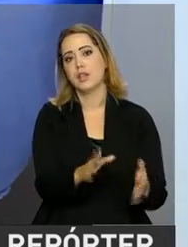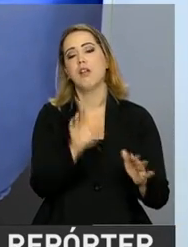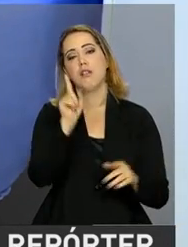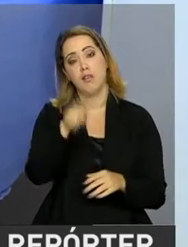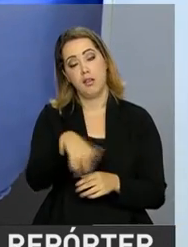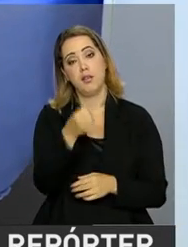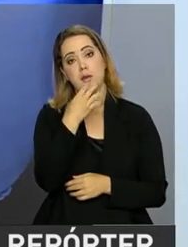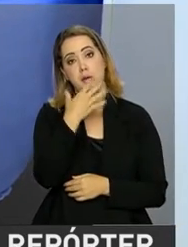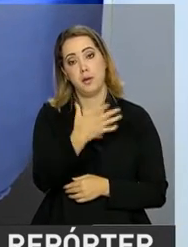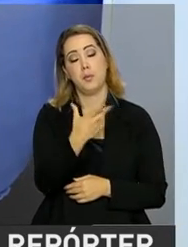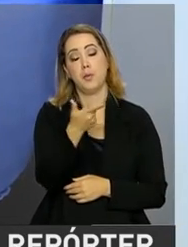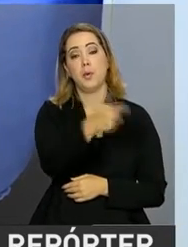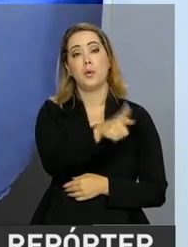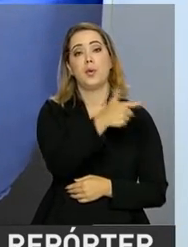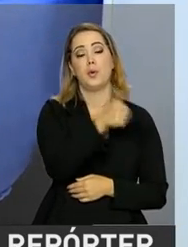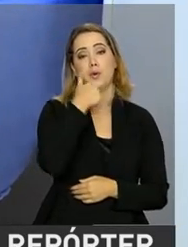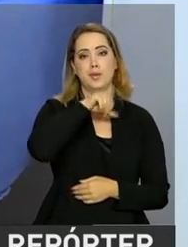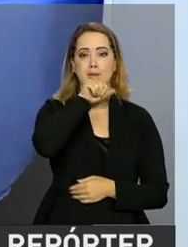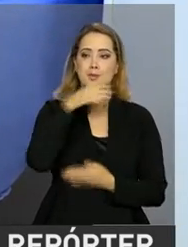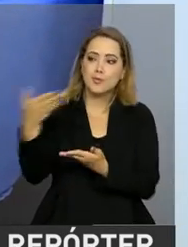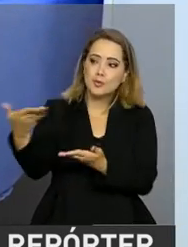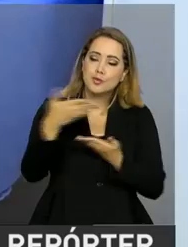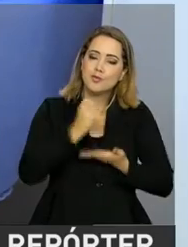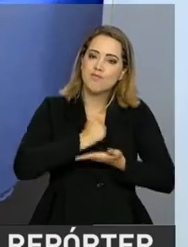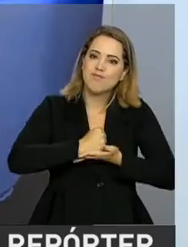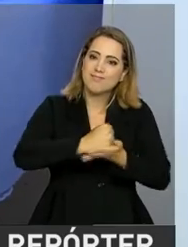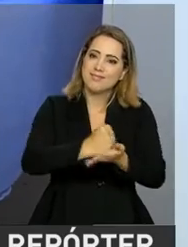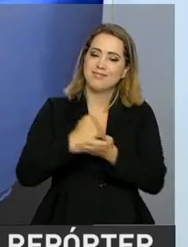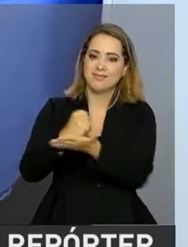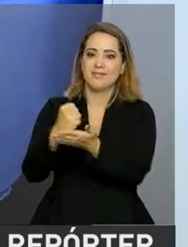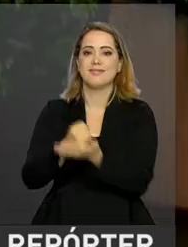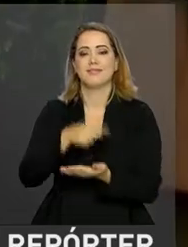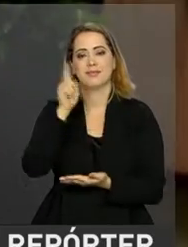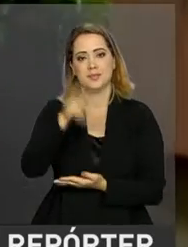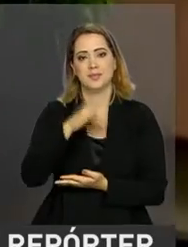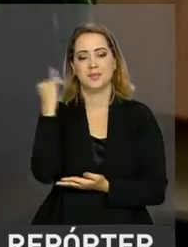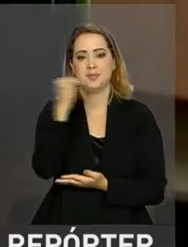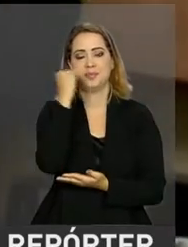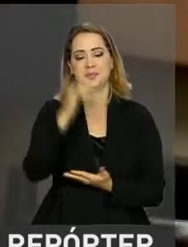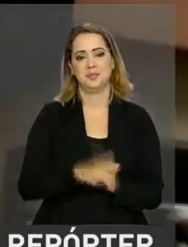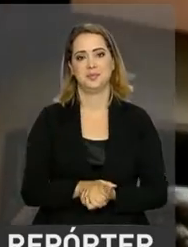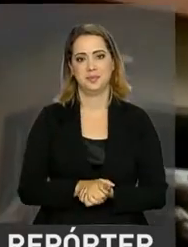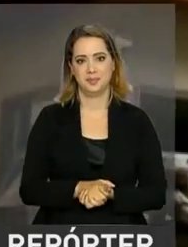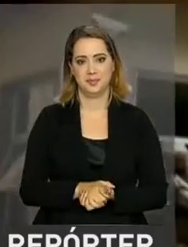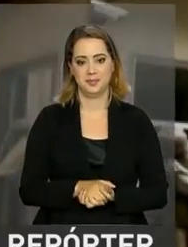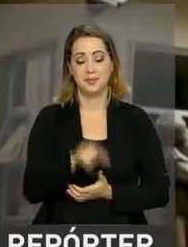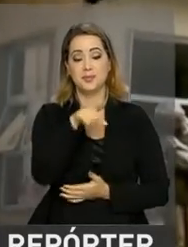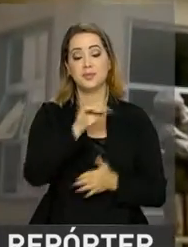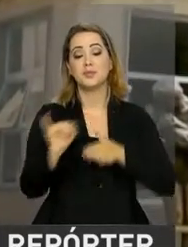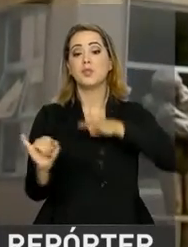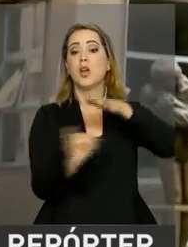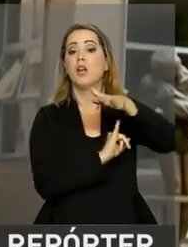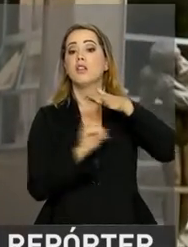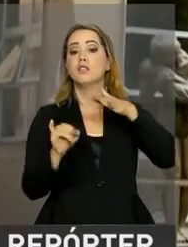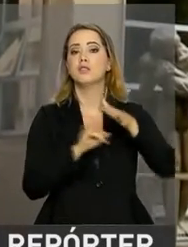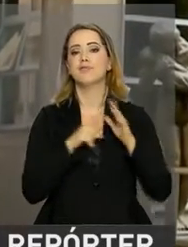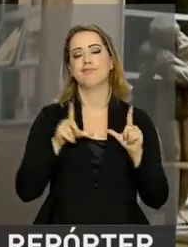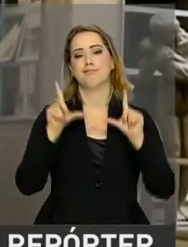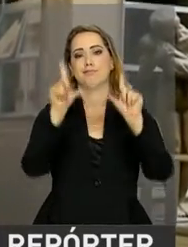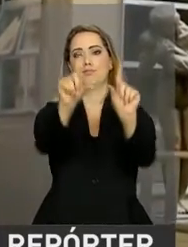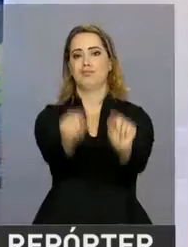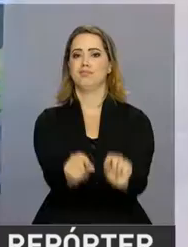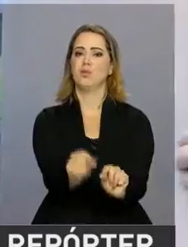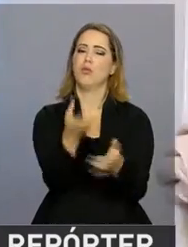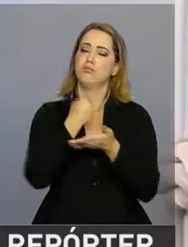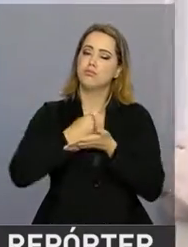doar leite materno é essencial para prevenir esse instituto no rio de janeiro registrou queda no número